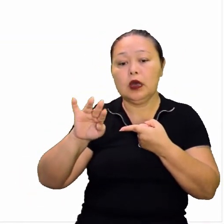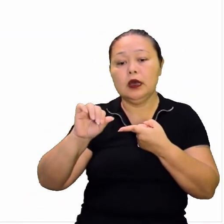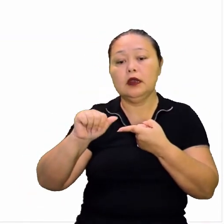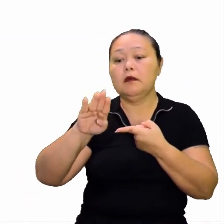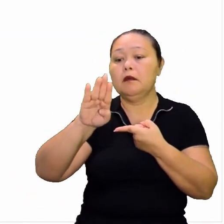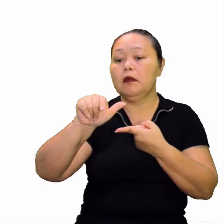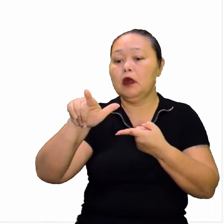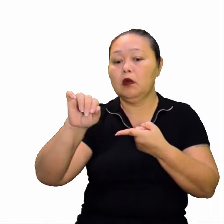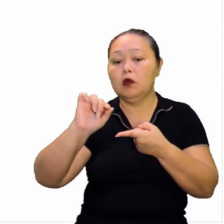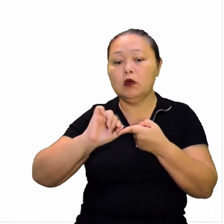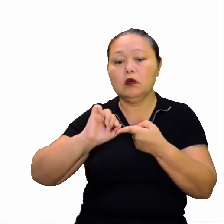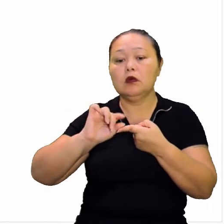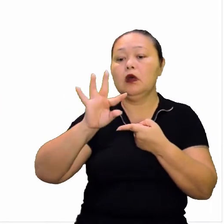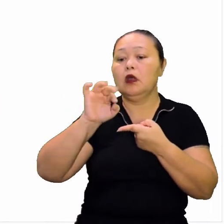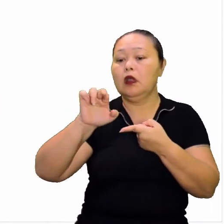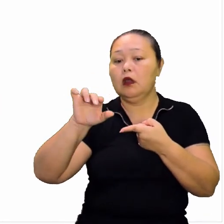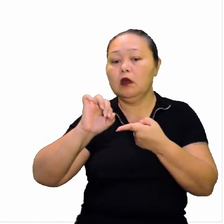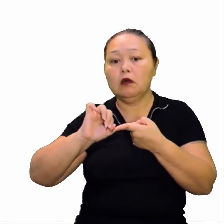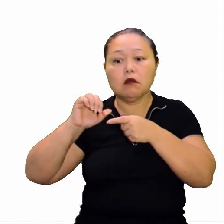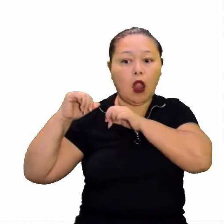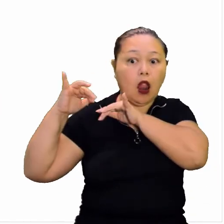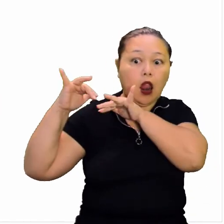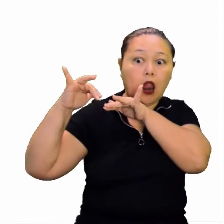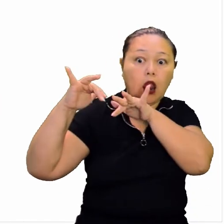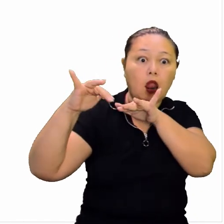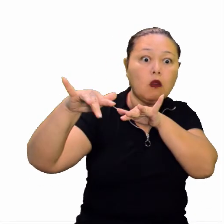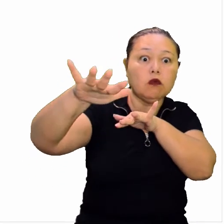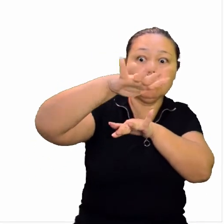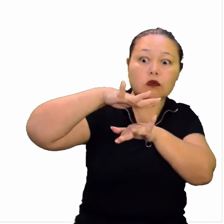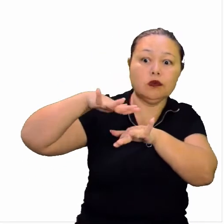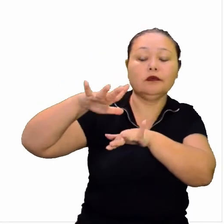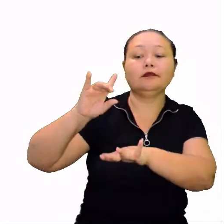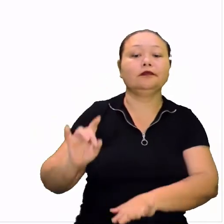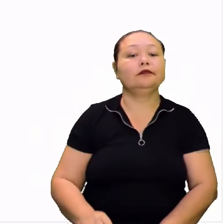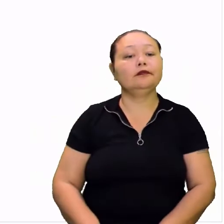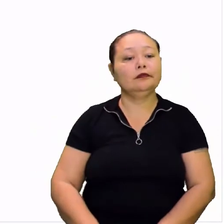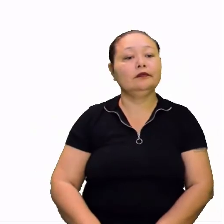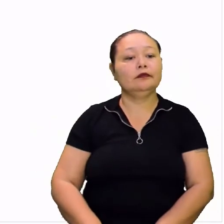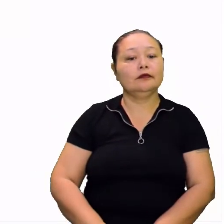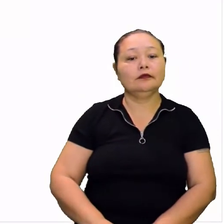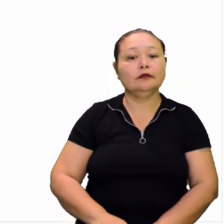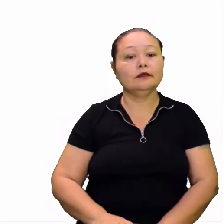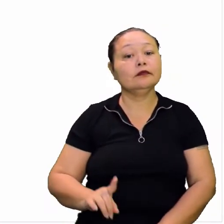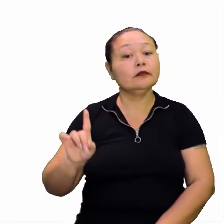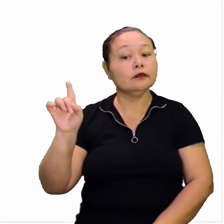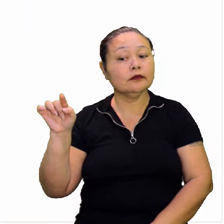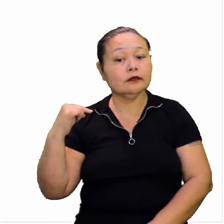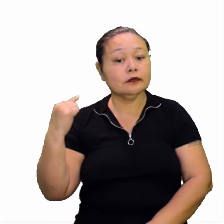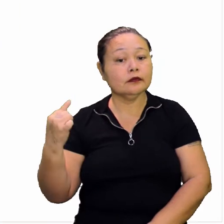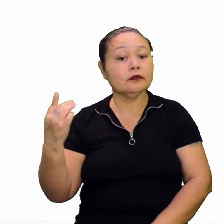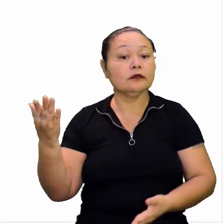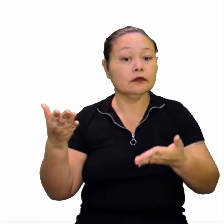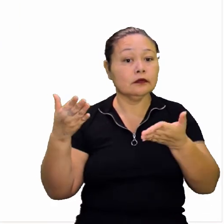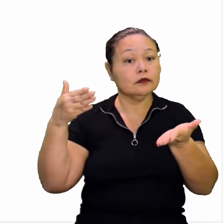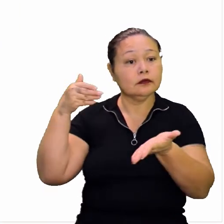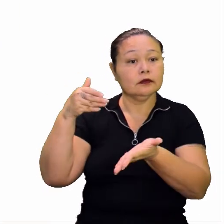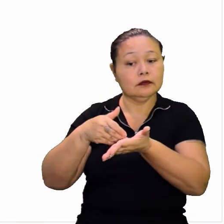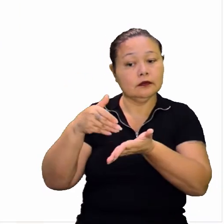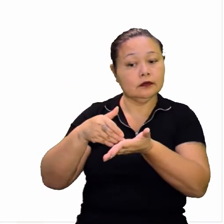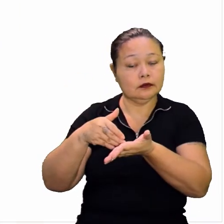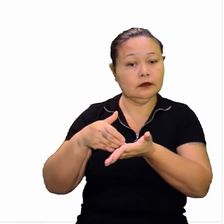Ugarite, para todo o mar Mediterrâneo. Louco, né? Pois é, muito louco. E aí, por